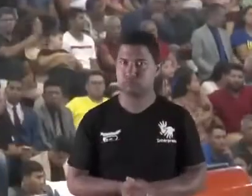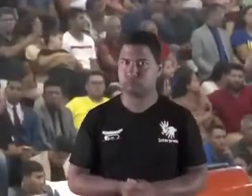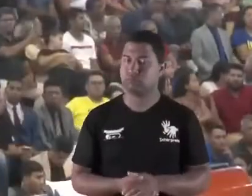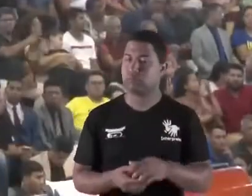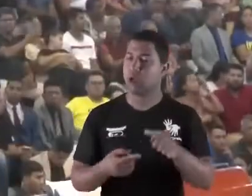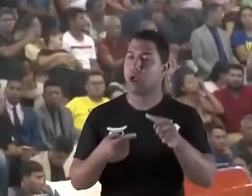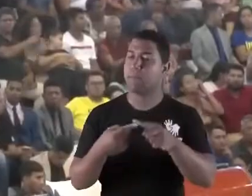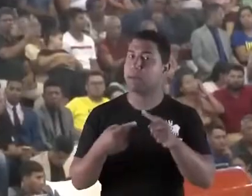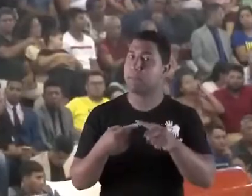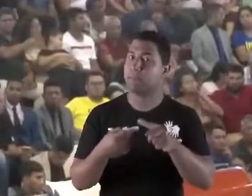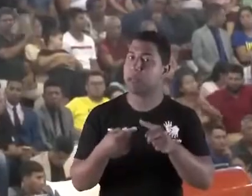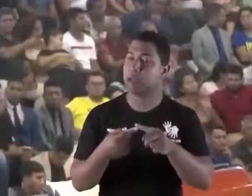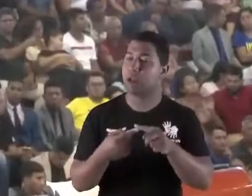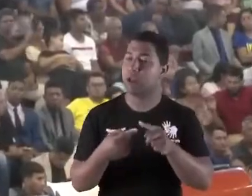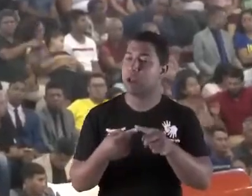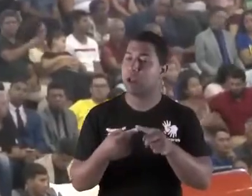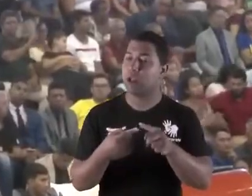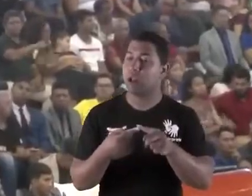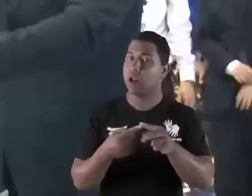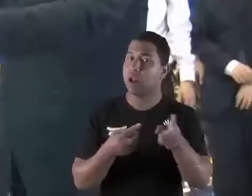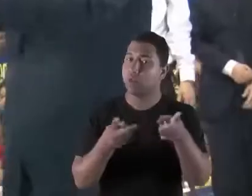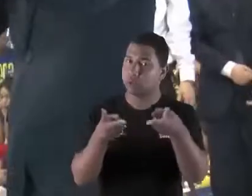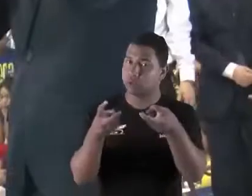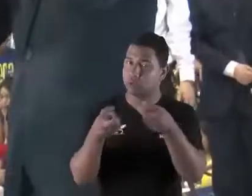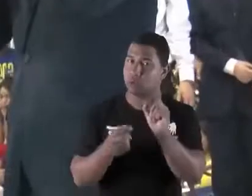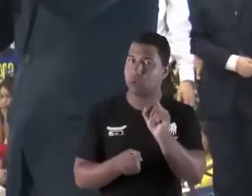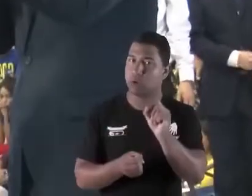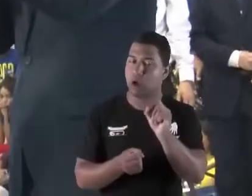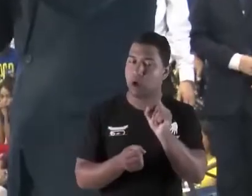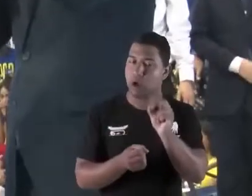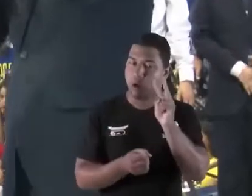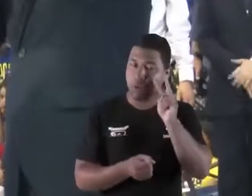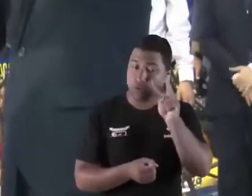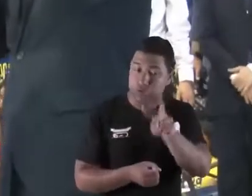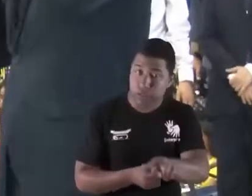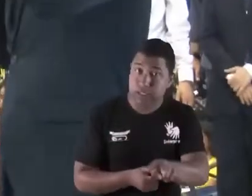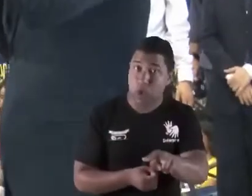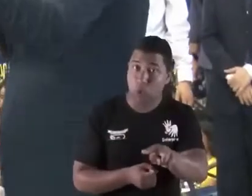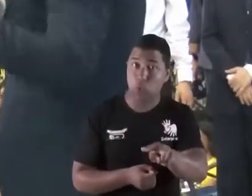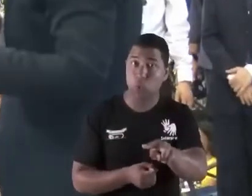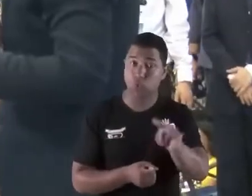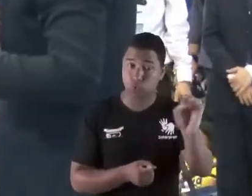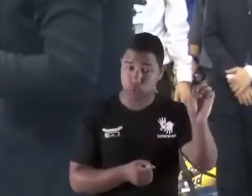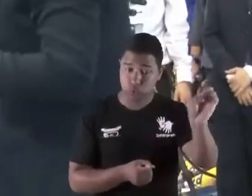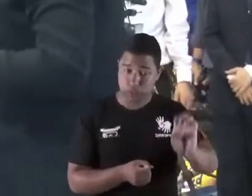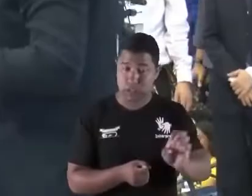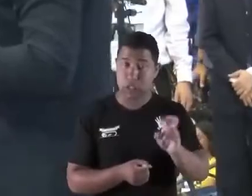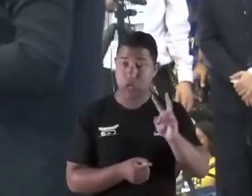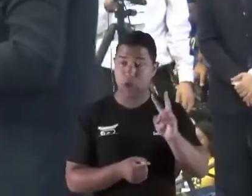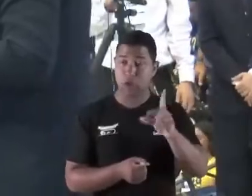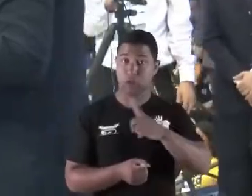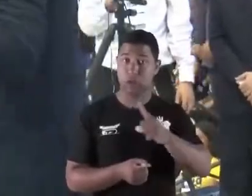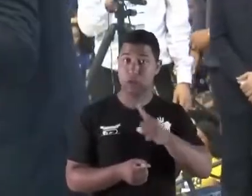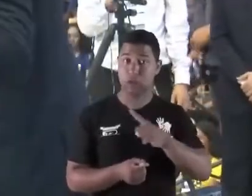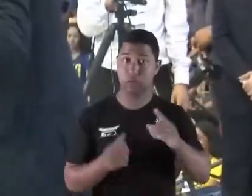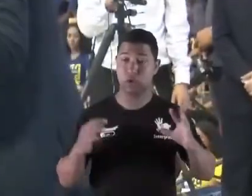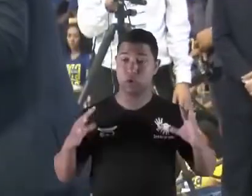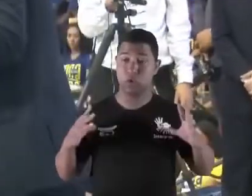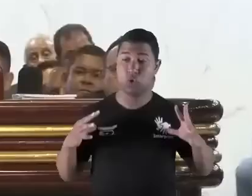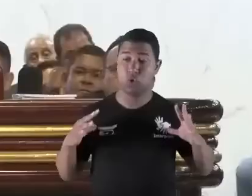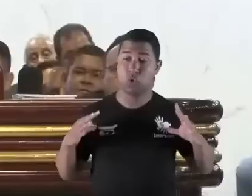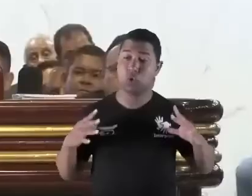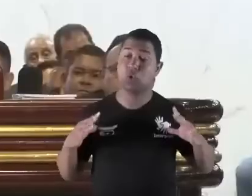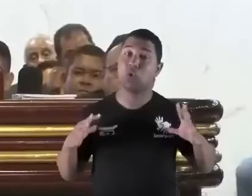observação da visão que Ezequiel teve dos querubins, ele